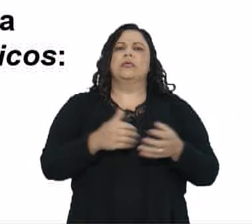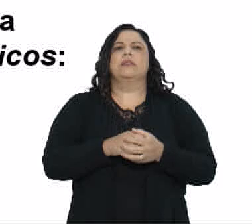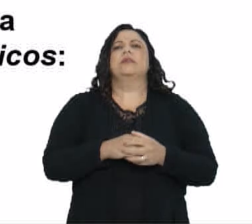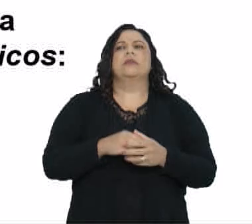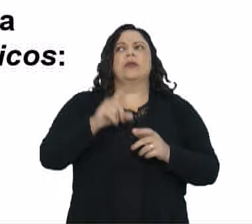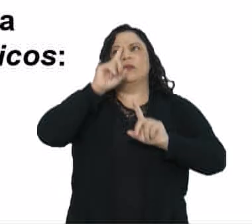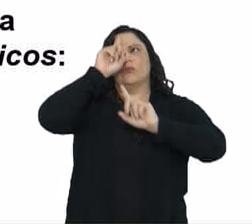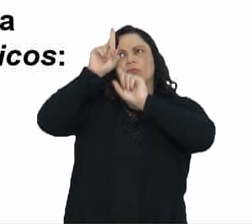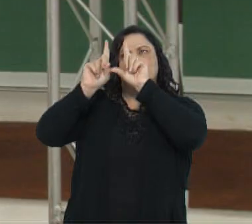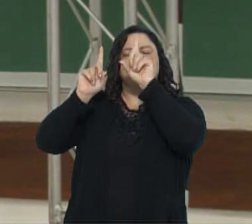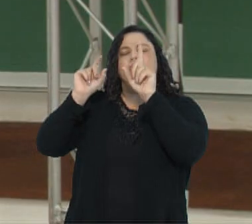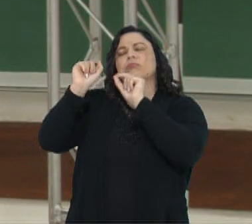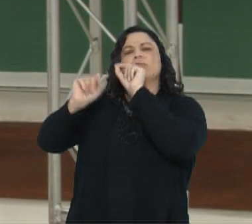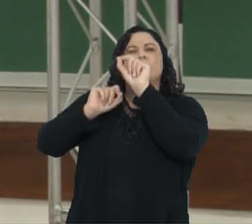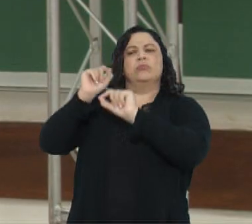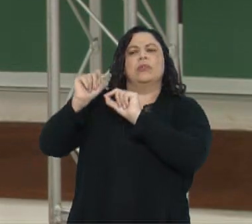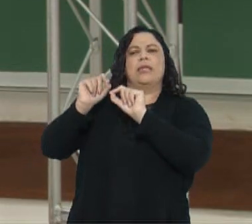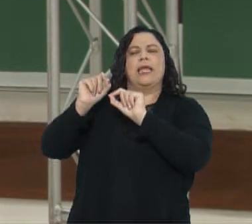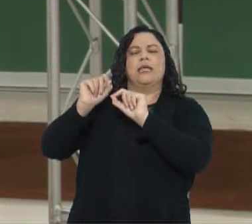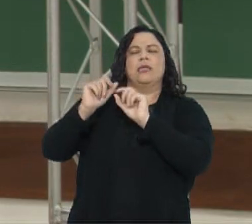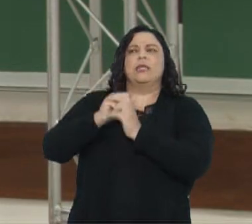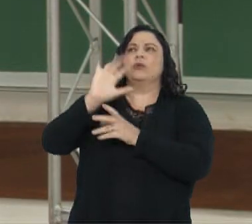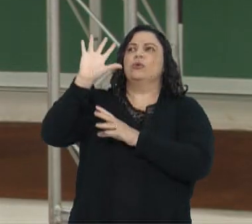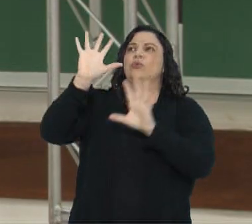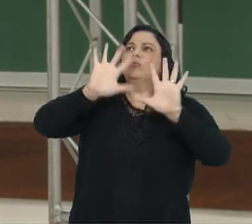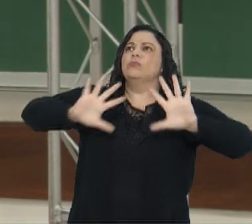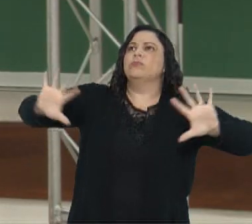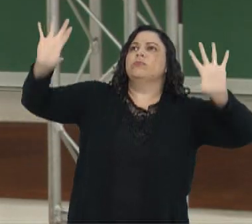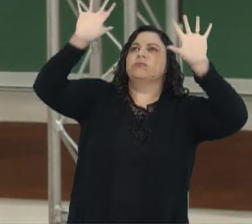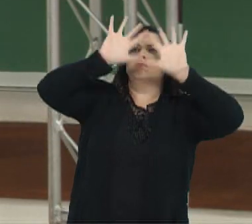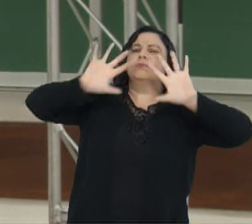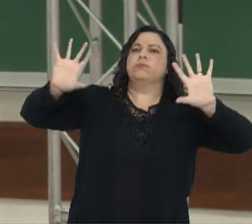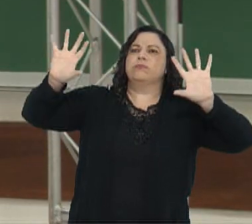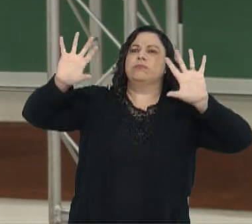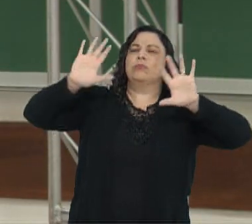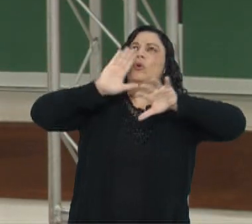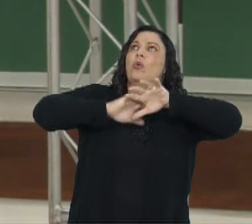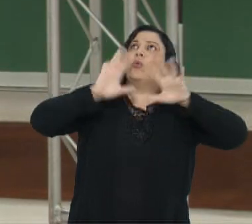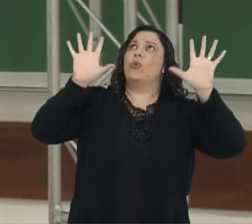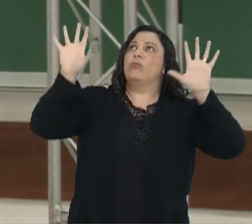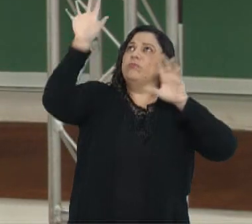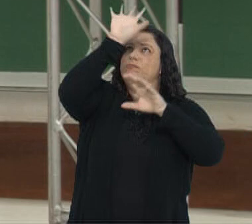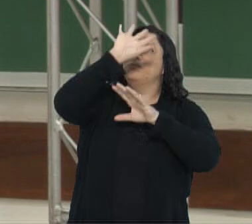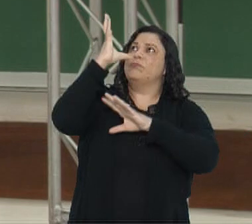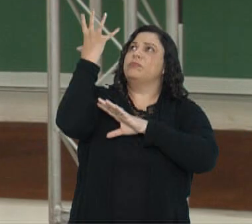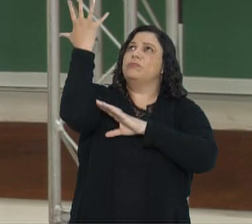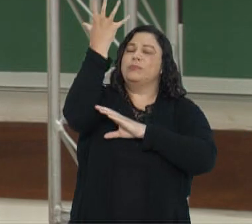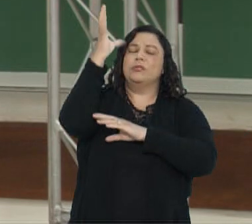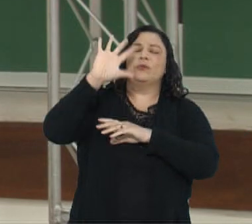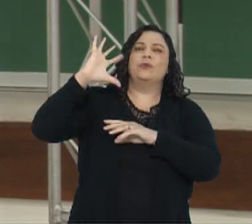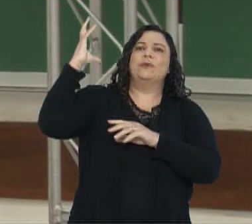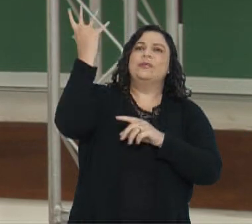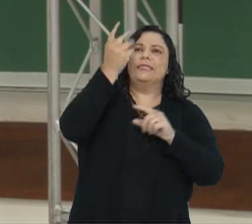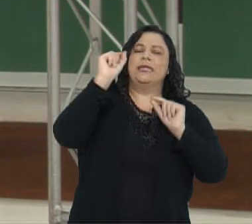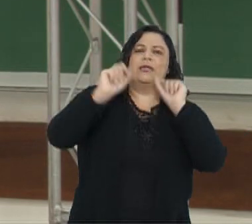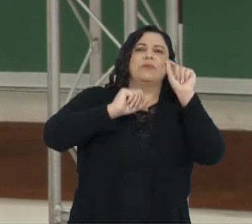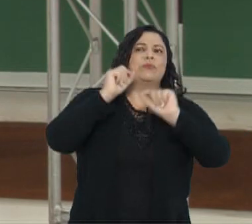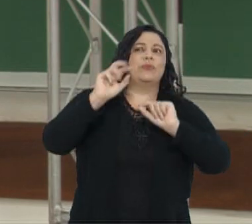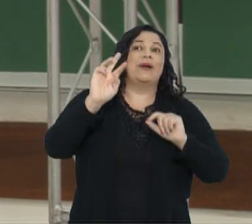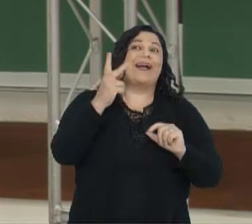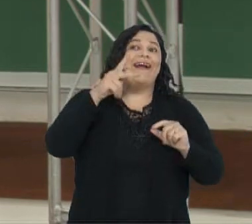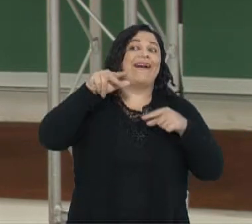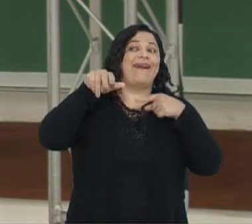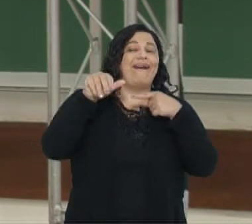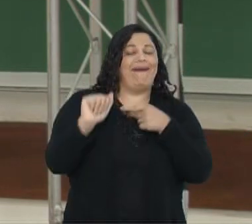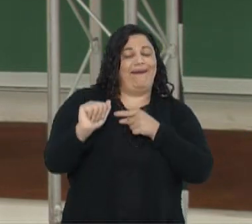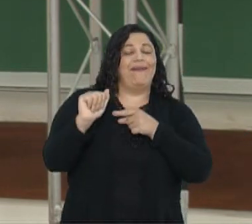a ideia do meteorológico, certo? Há crianças brincando no pátio. Ó, verbo